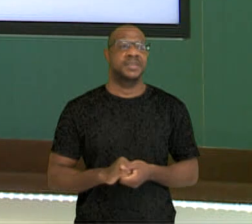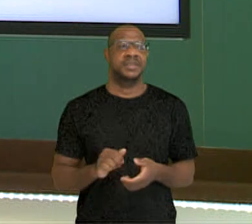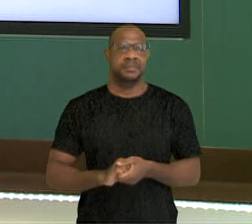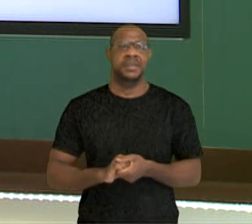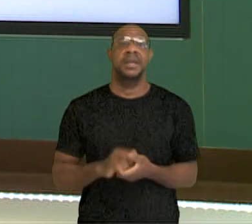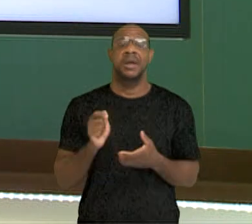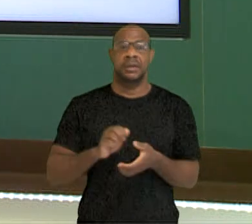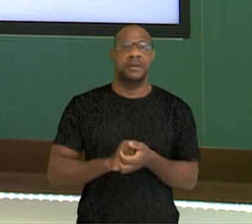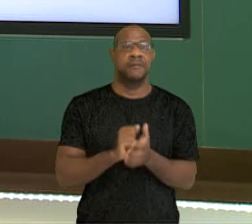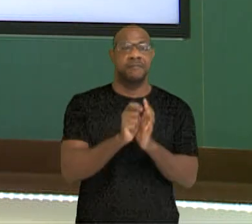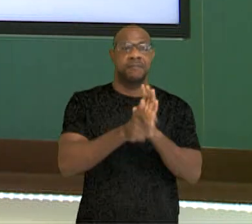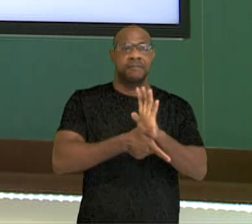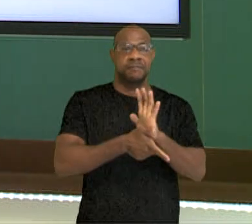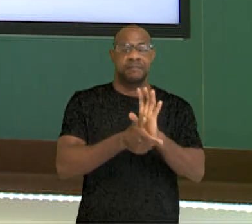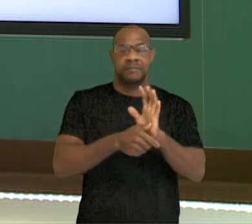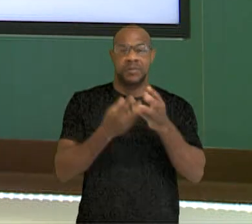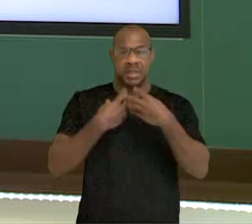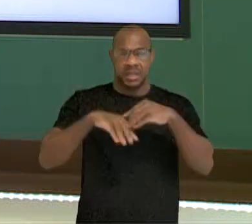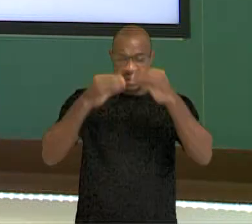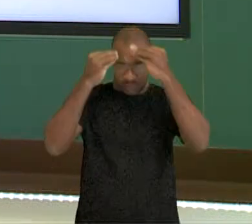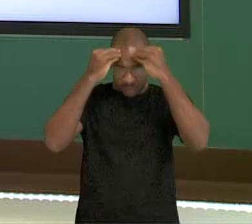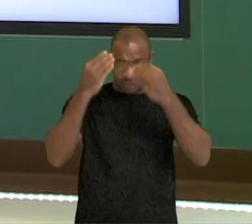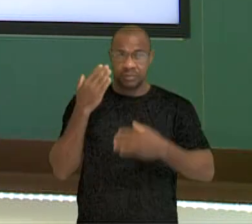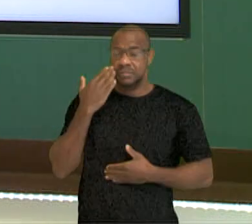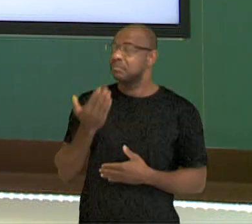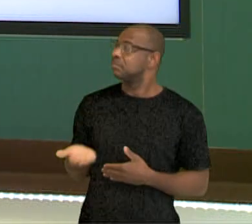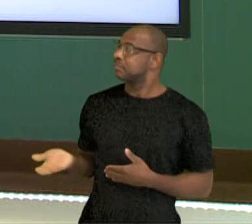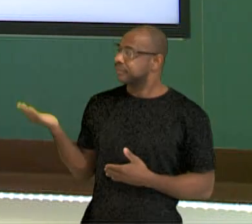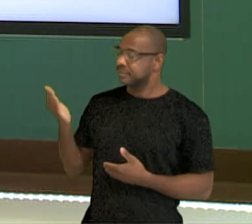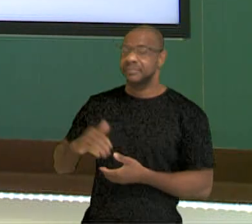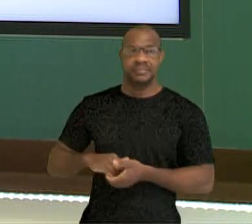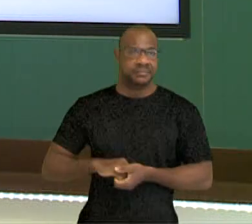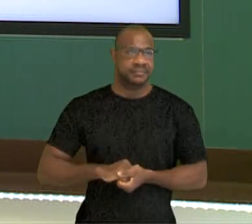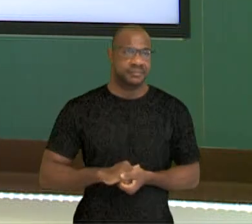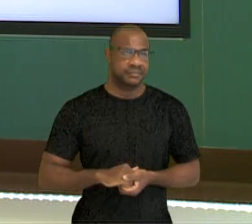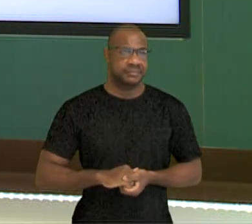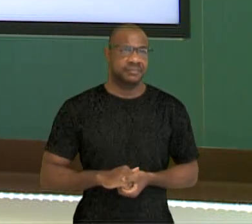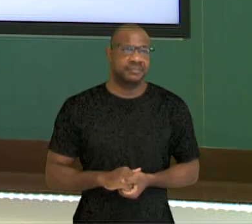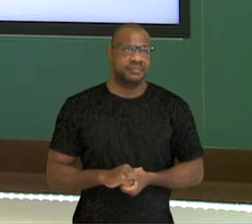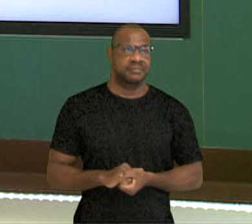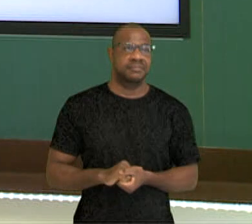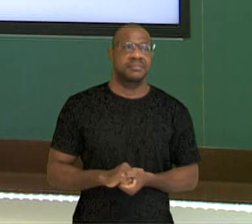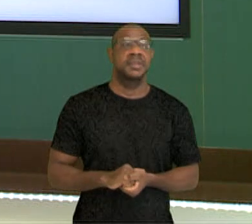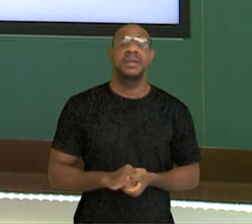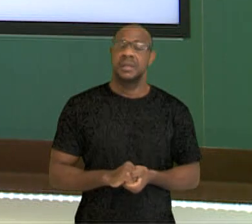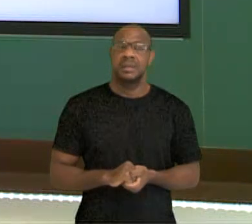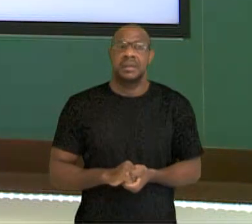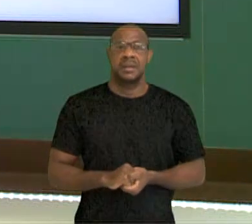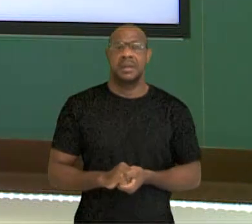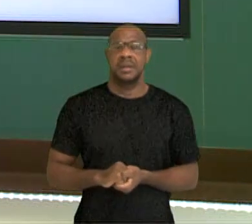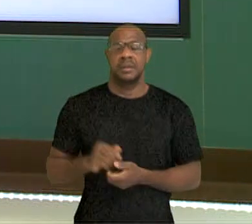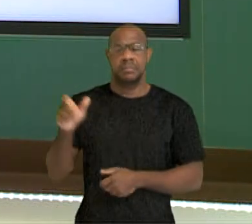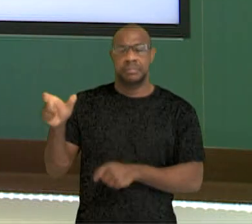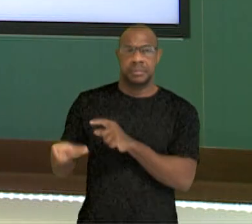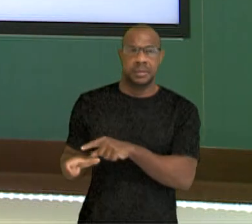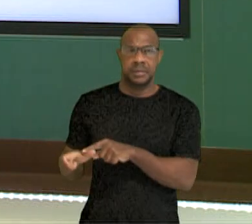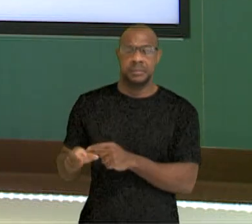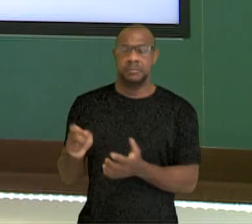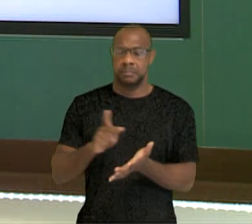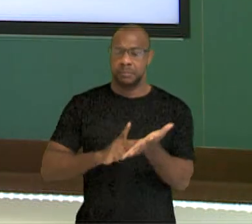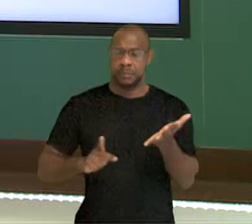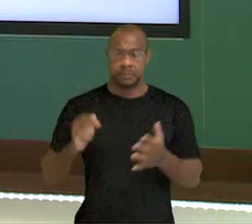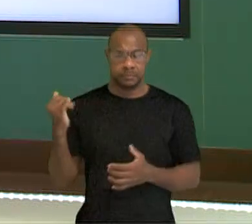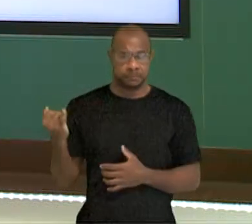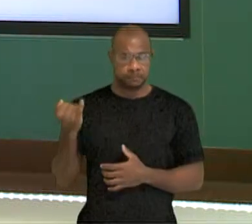esse princípio estético e até filosófico deste que, no meu ponto de vista, é o maior poeta de todo o Ocidente.